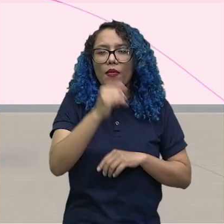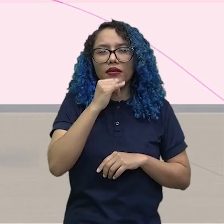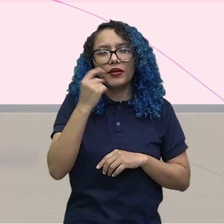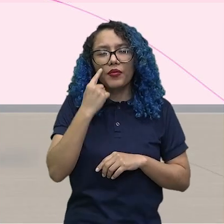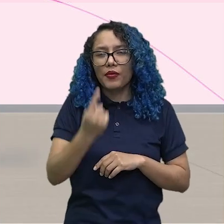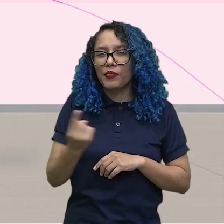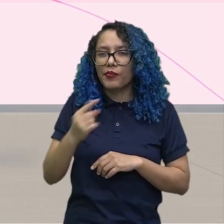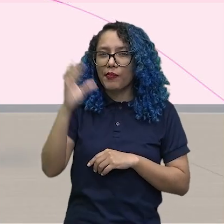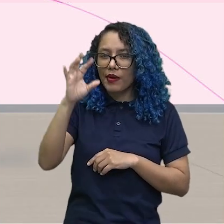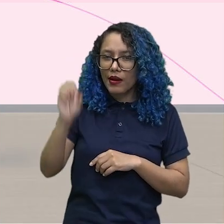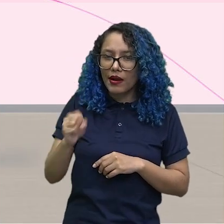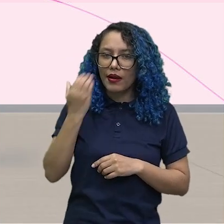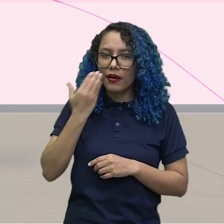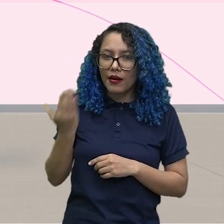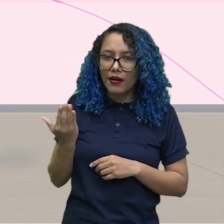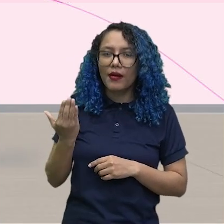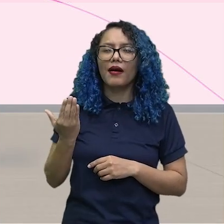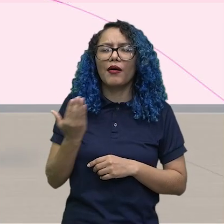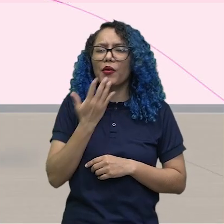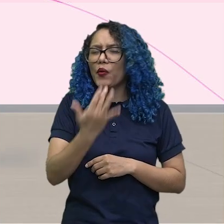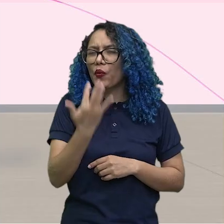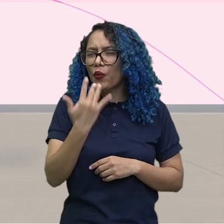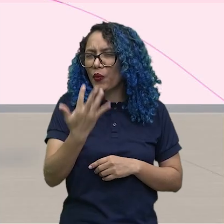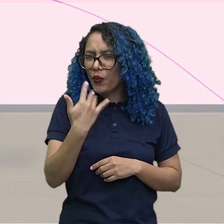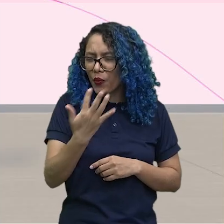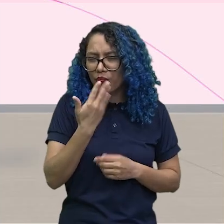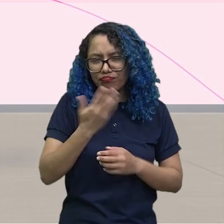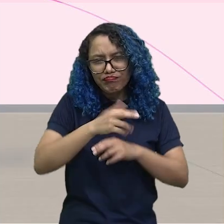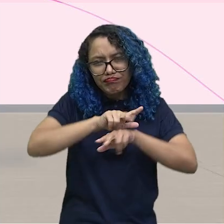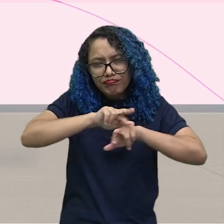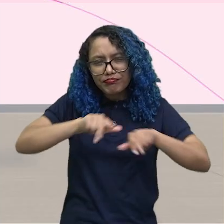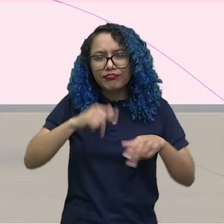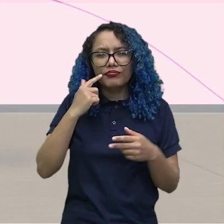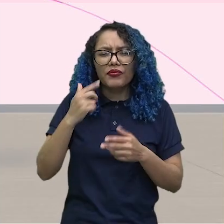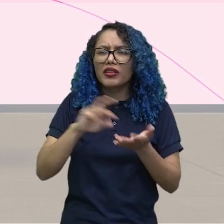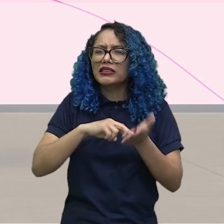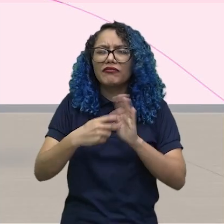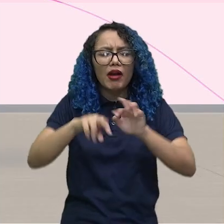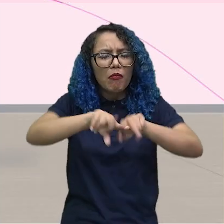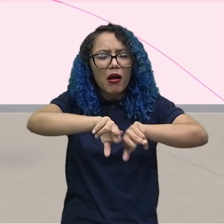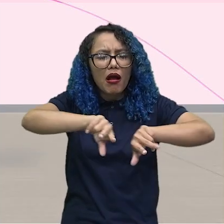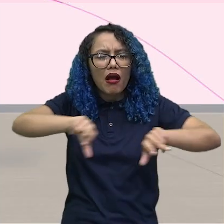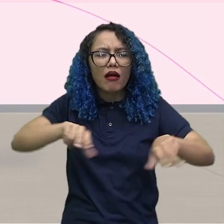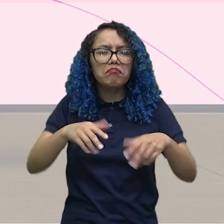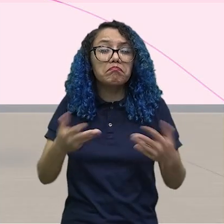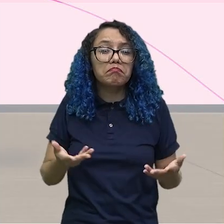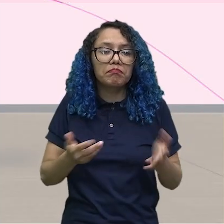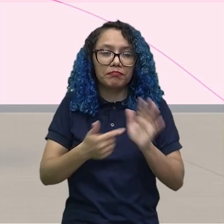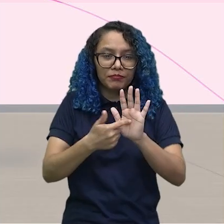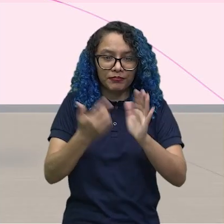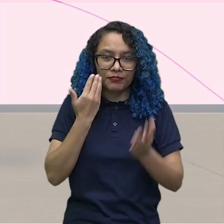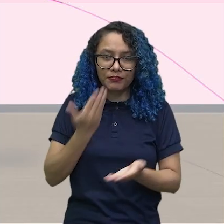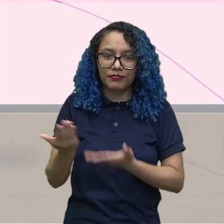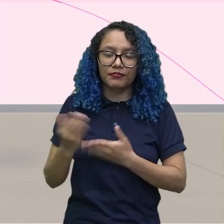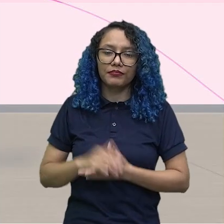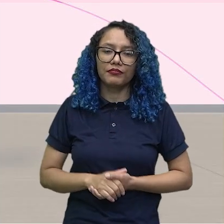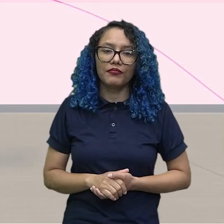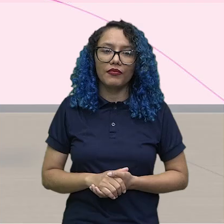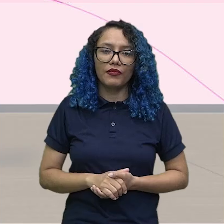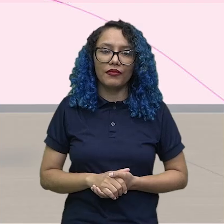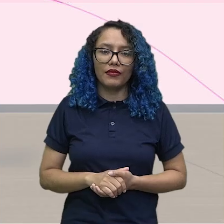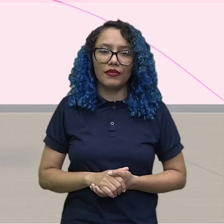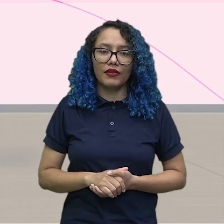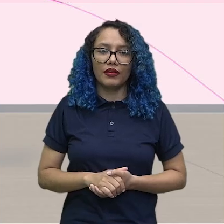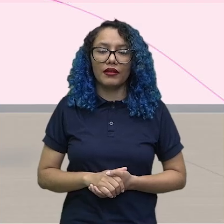quando a gente olha o nosso mapa divertido, colorido. E o que seria exatamente essa diversidade? Veja comigo. Vamos